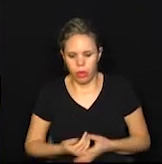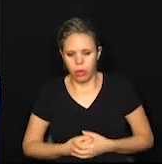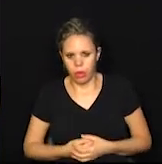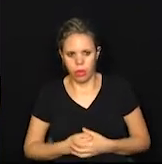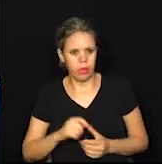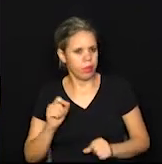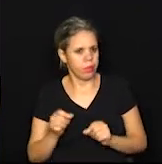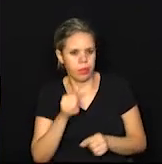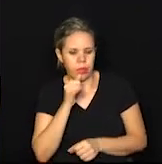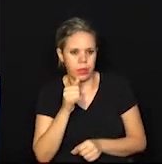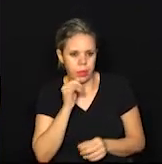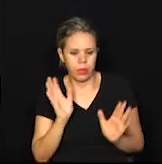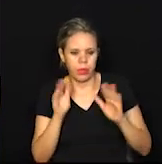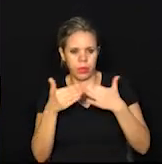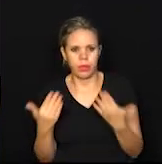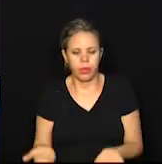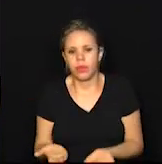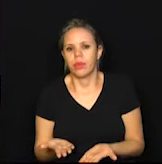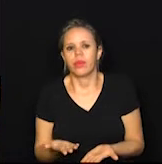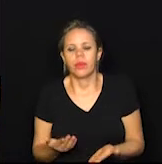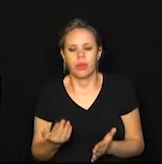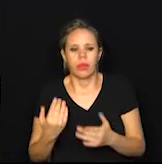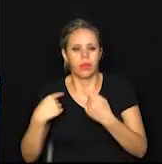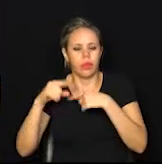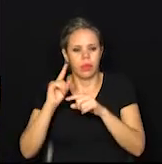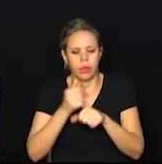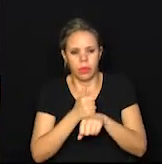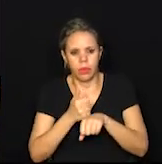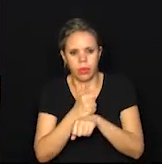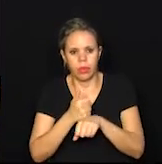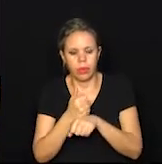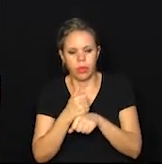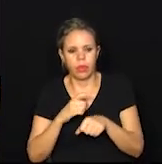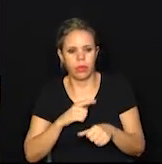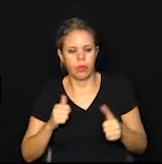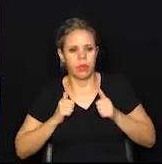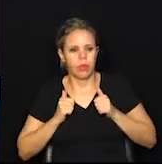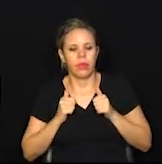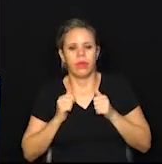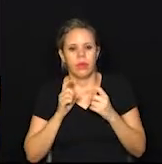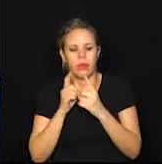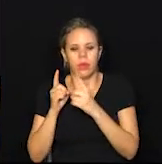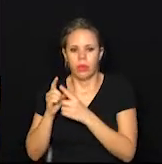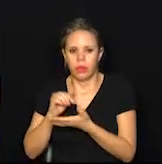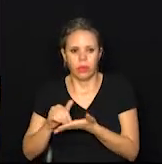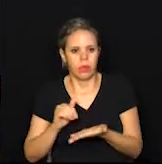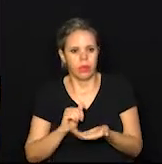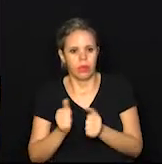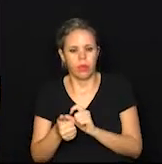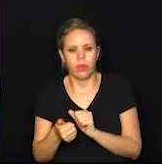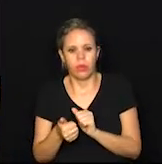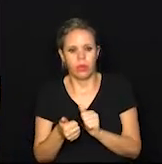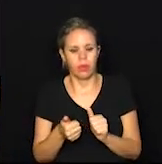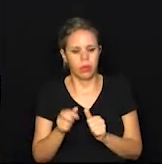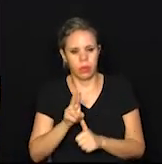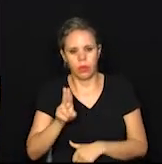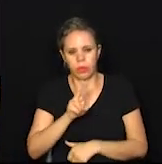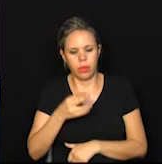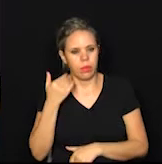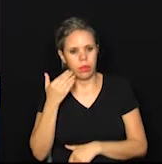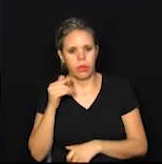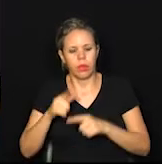que focado ao alto rendimento, mas ela com o tempo ocioso ela pode atender assessorias esportivas que utilizam